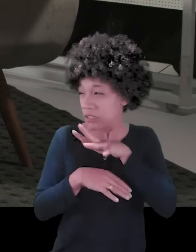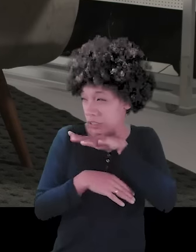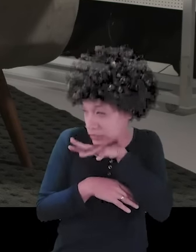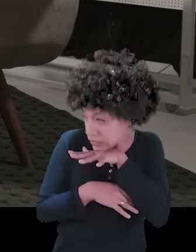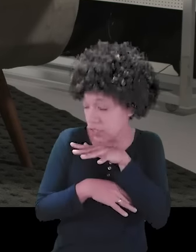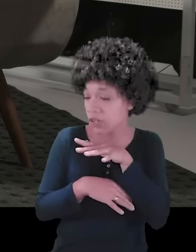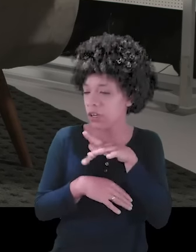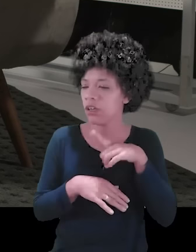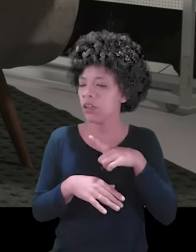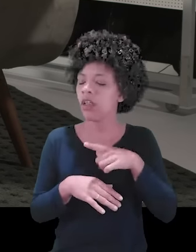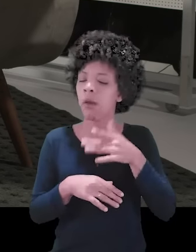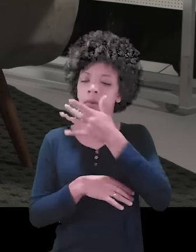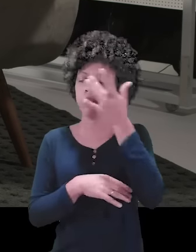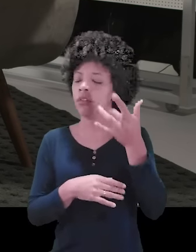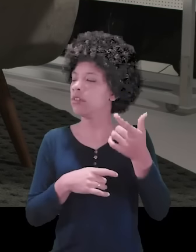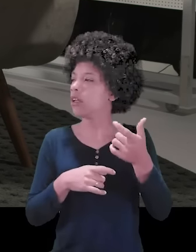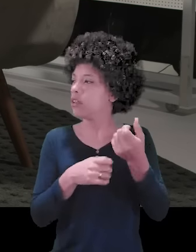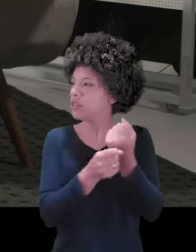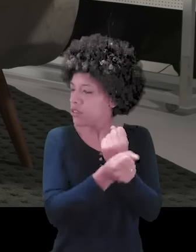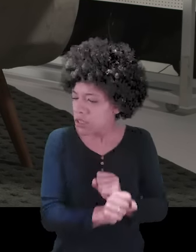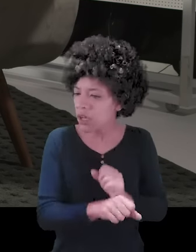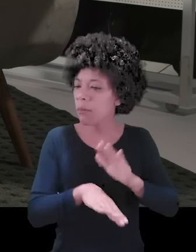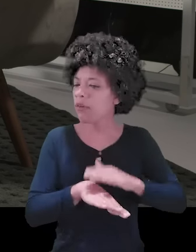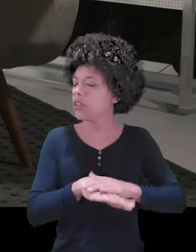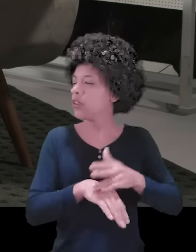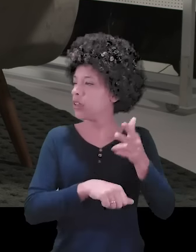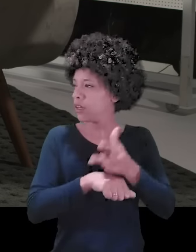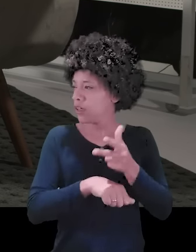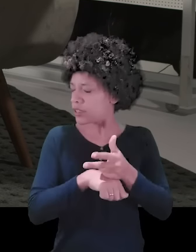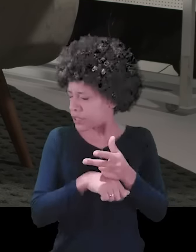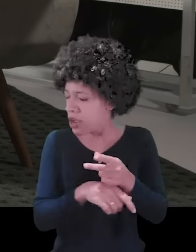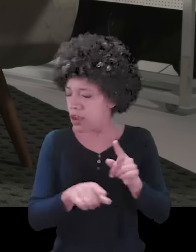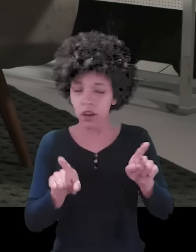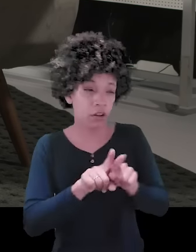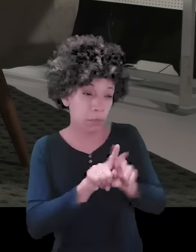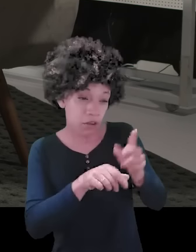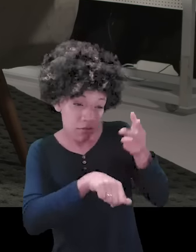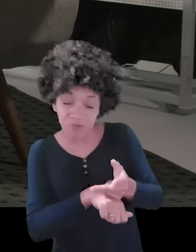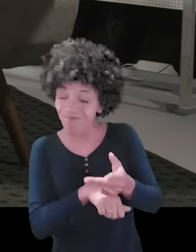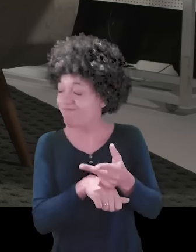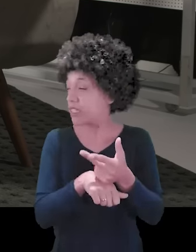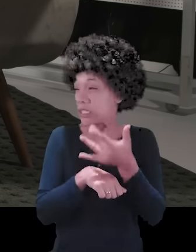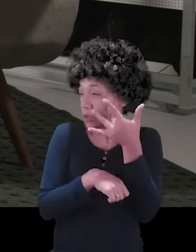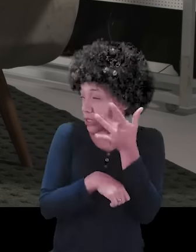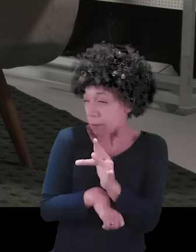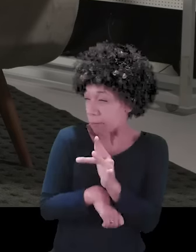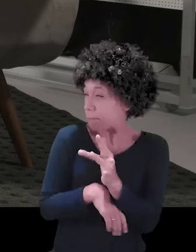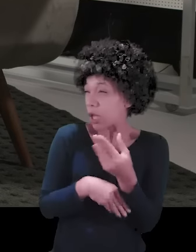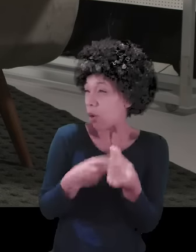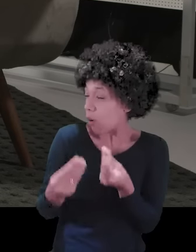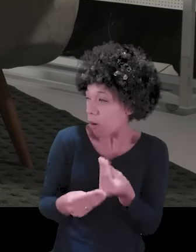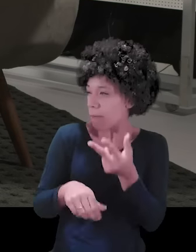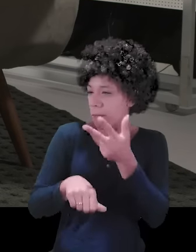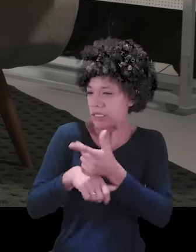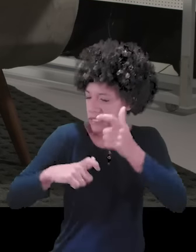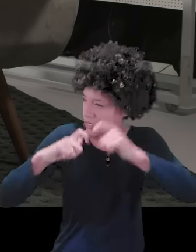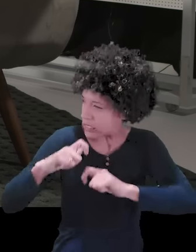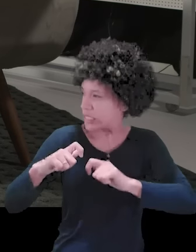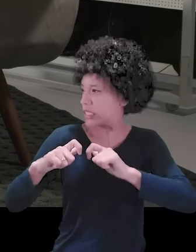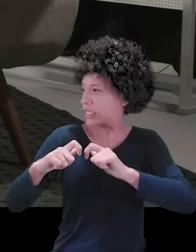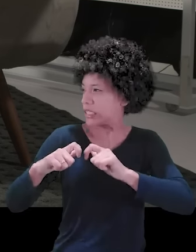que a escravizada para ficar fazendo vídeos e as pessoas não fazem ideia que essa pessoa uma escrava sexual